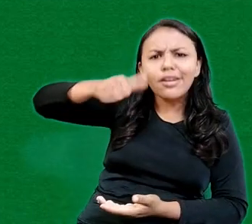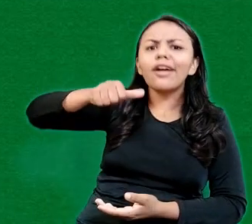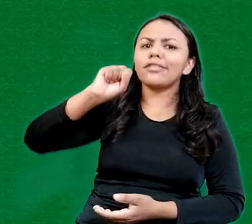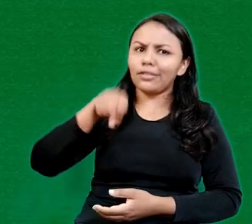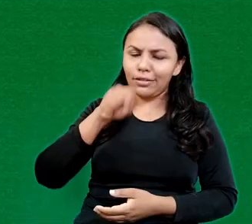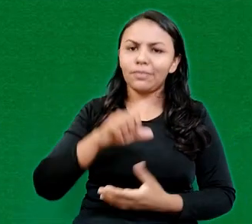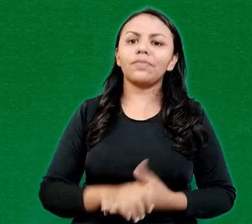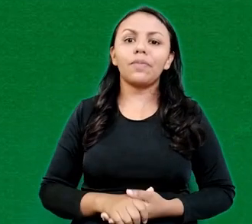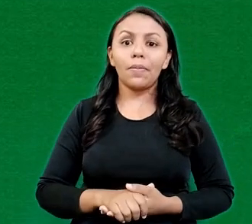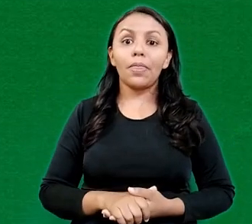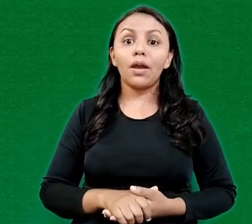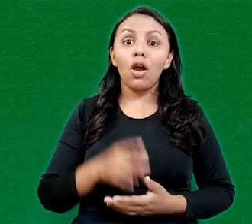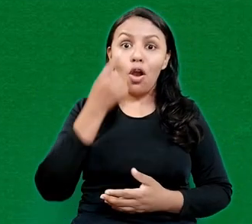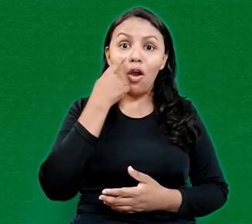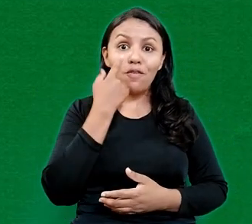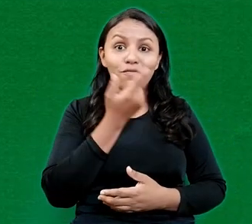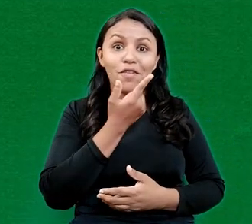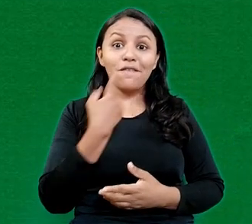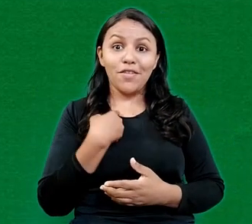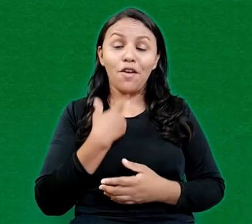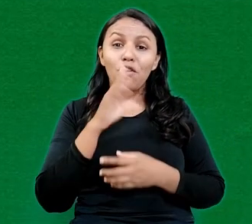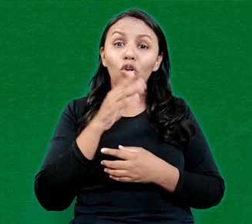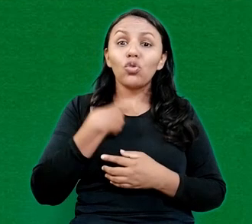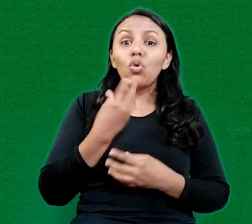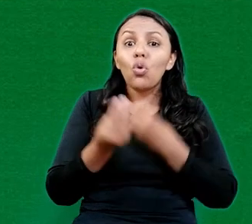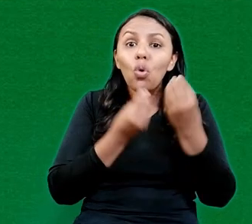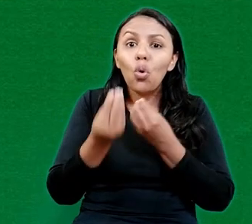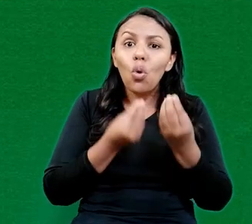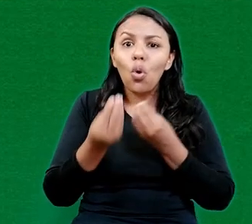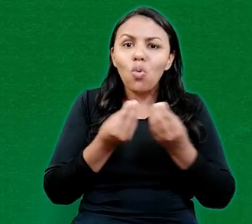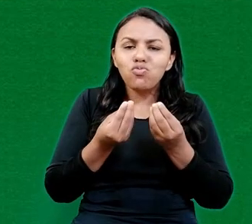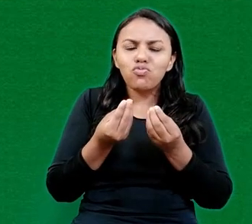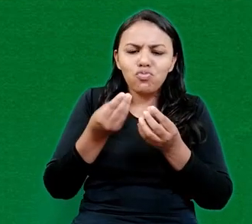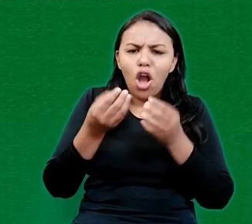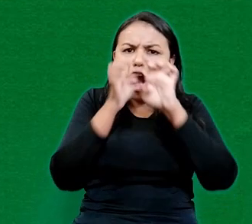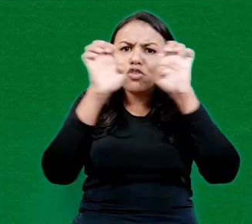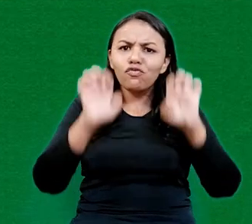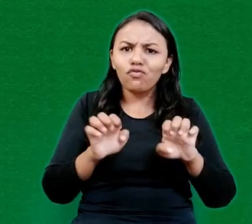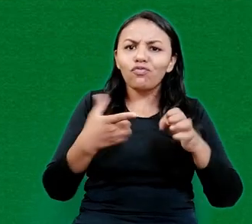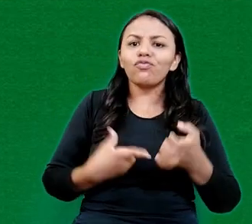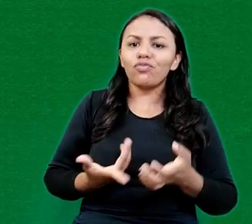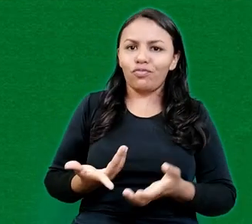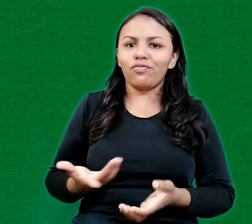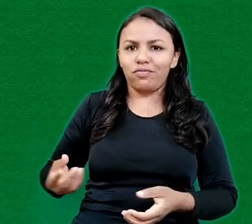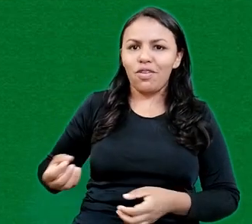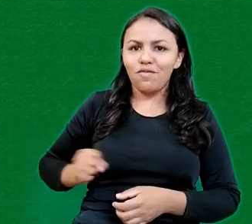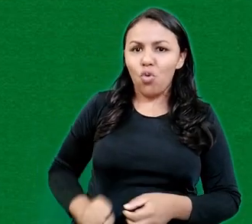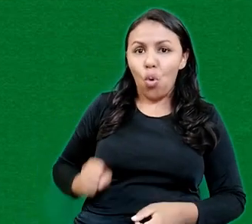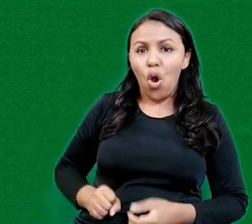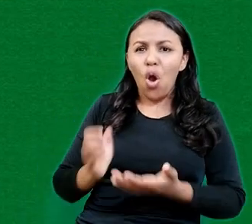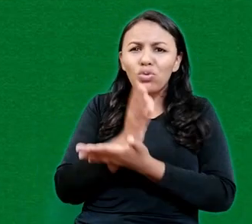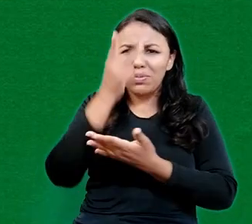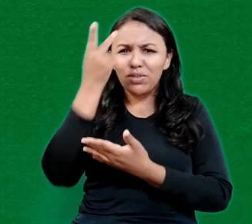você faz, você tem aqui um aspecto da composição, da estrutura dessas fezes. Tem pessoas que